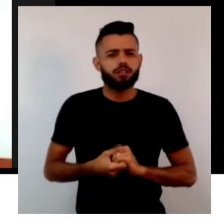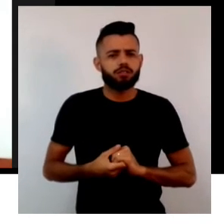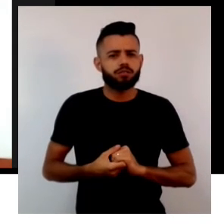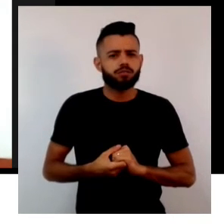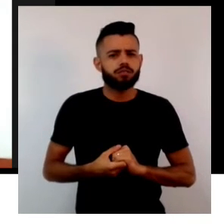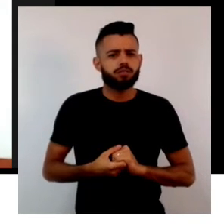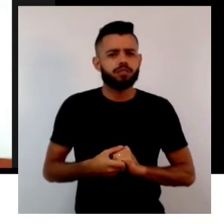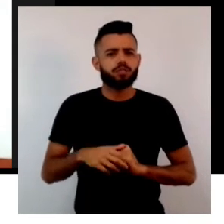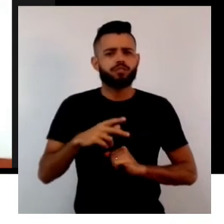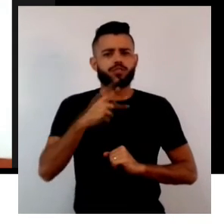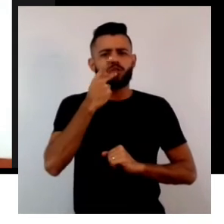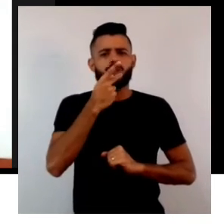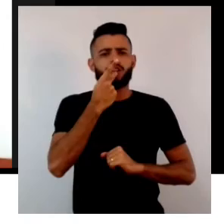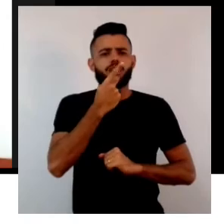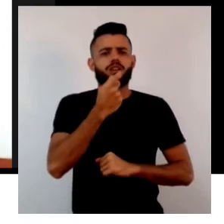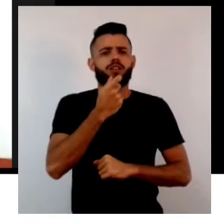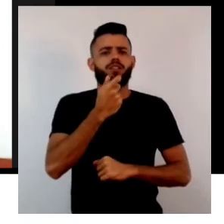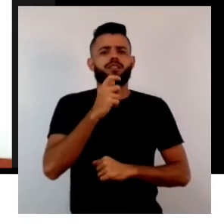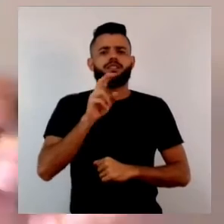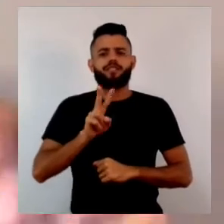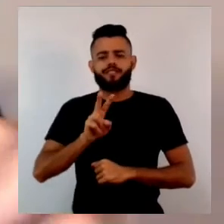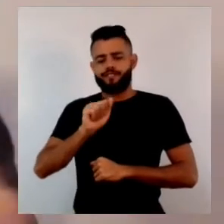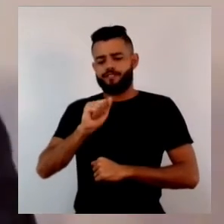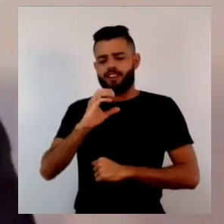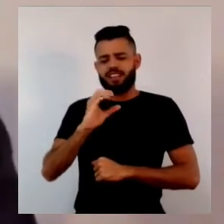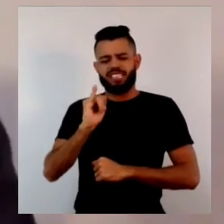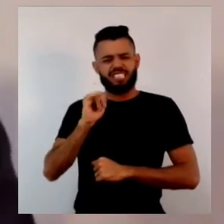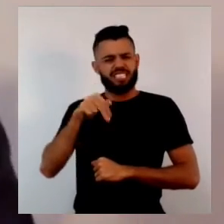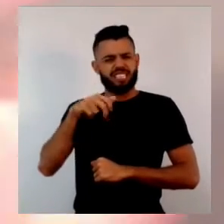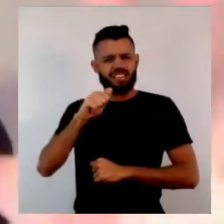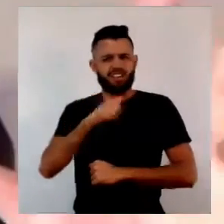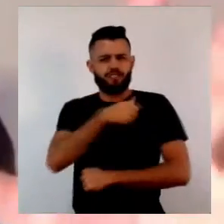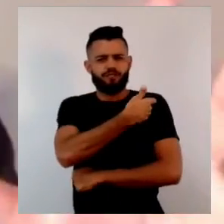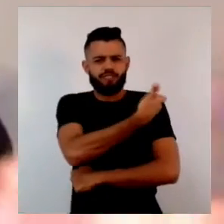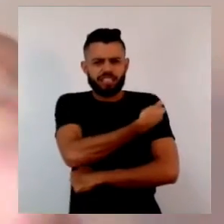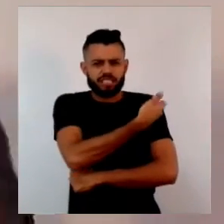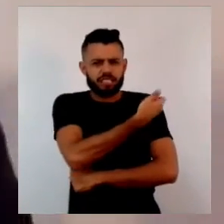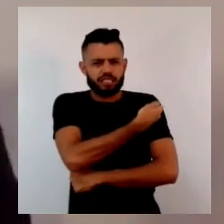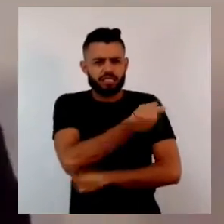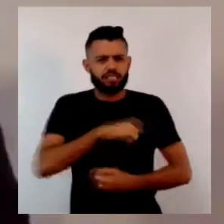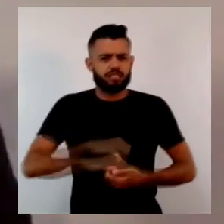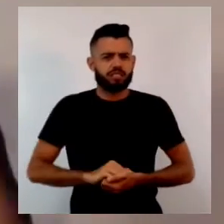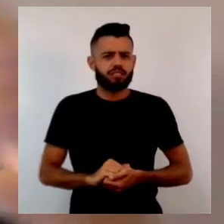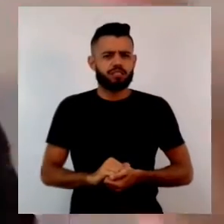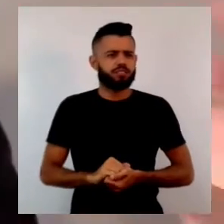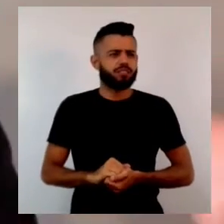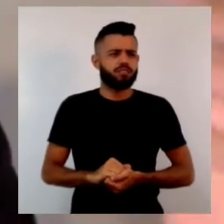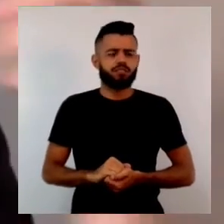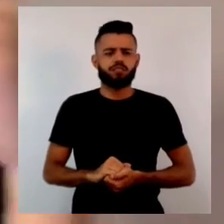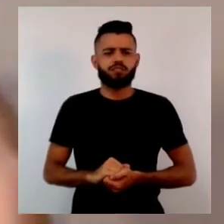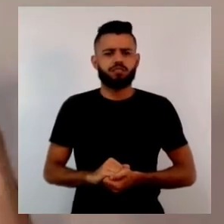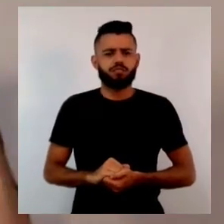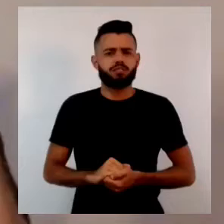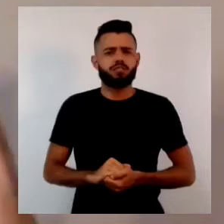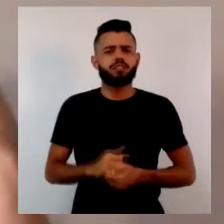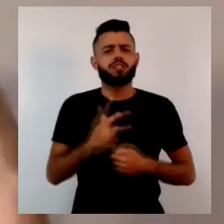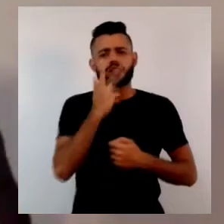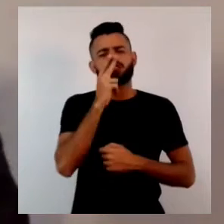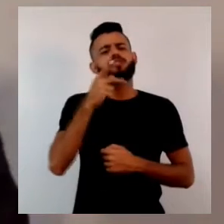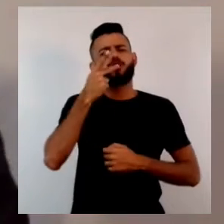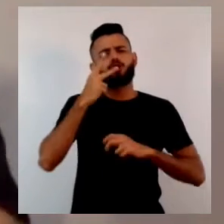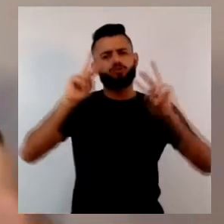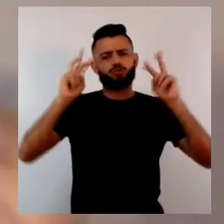falou vacina. Eu queria aproveitar isso que vocês mencionaram sobre a polarização e